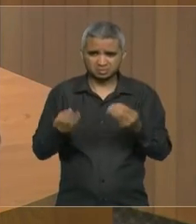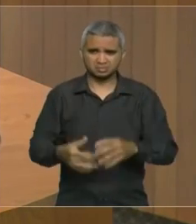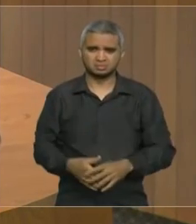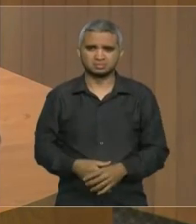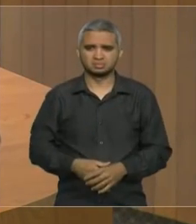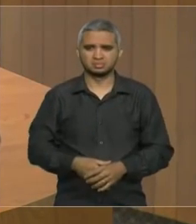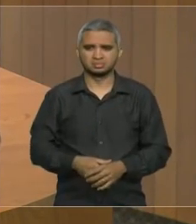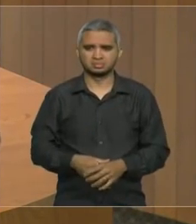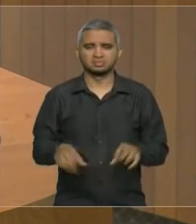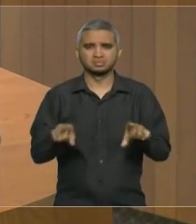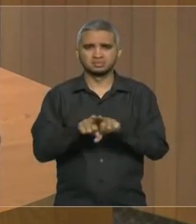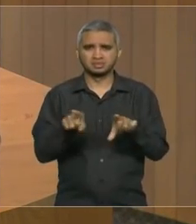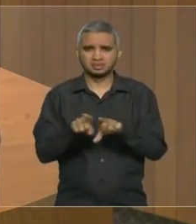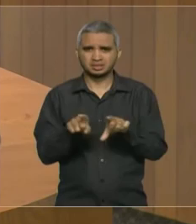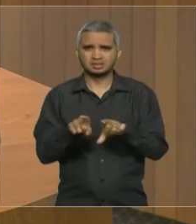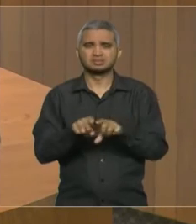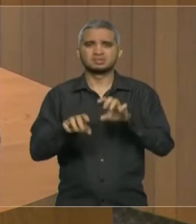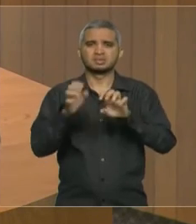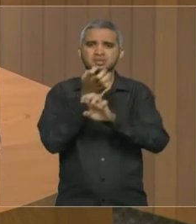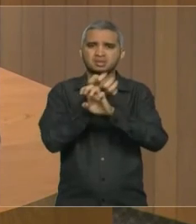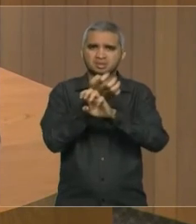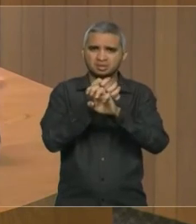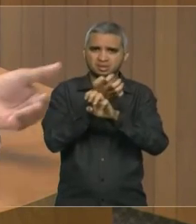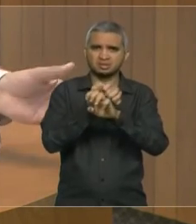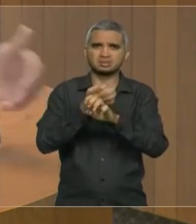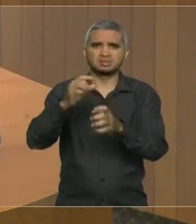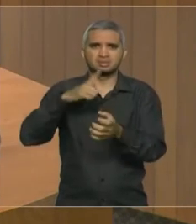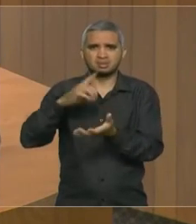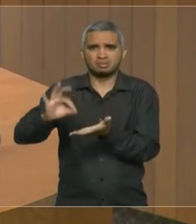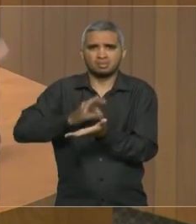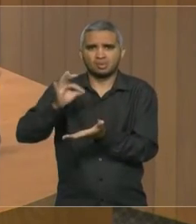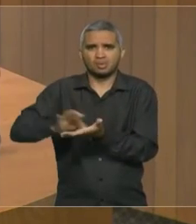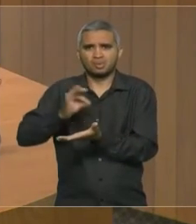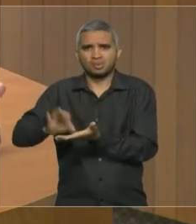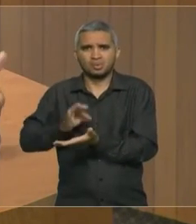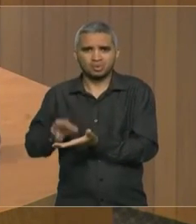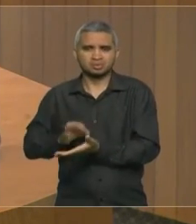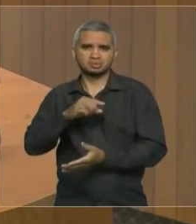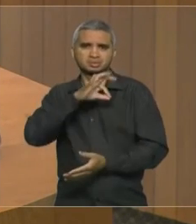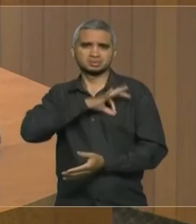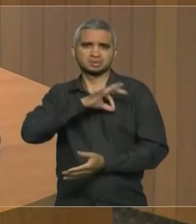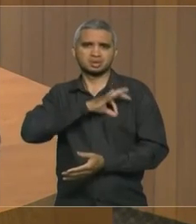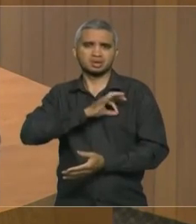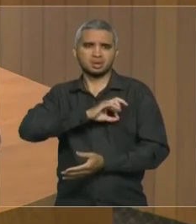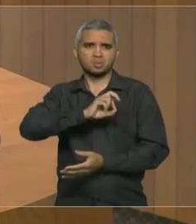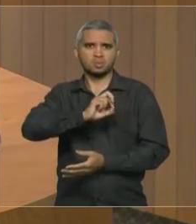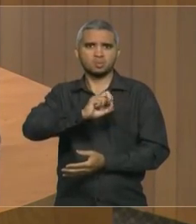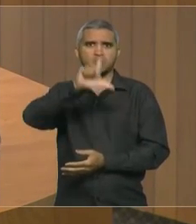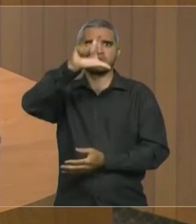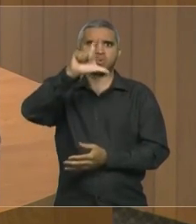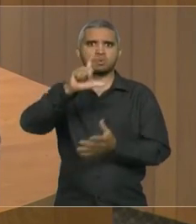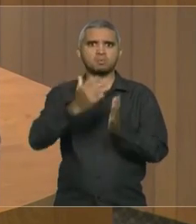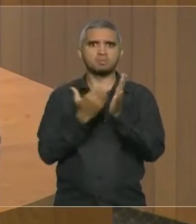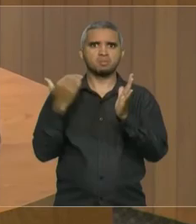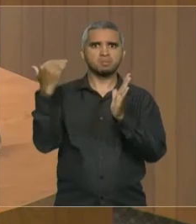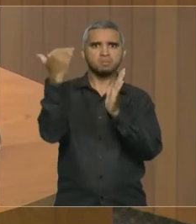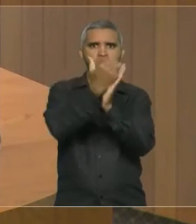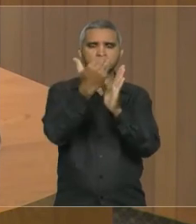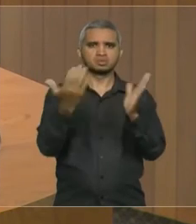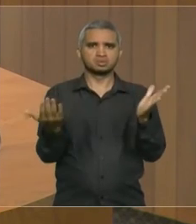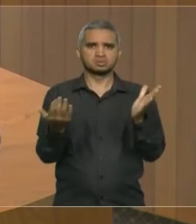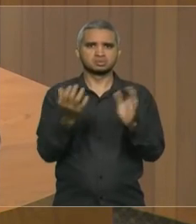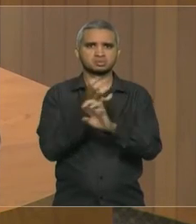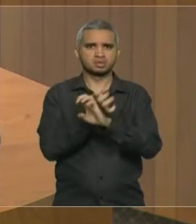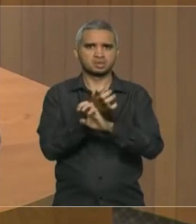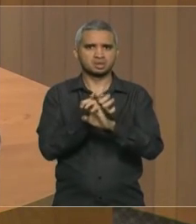contratos temporários, cargos comissionados, ganhando altos salários na CAEMA. É um absurdo,